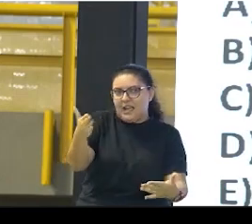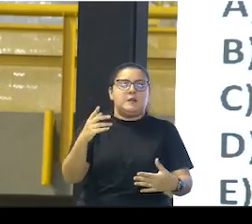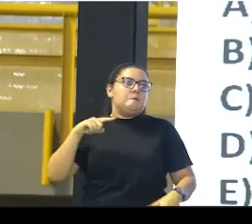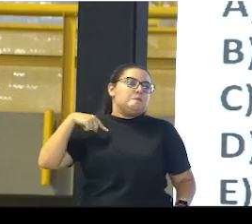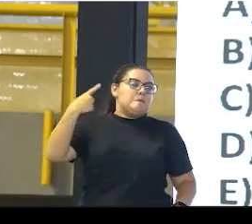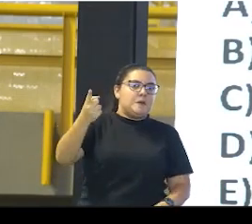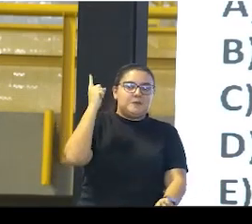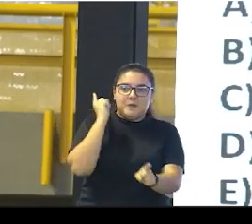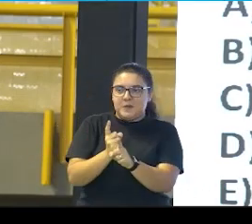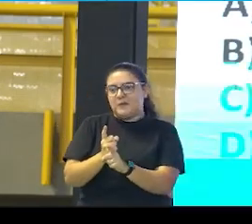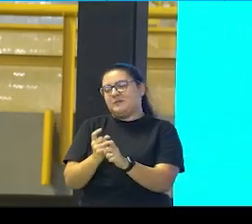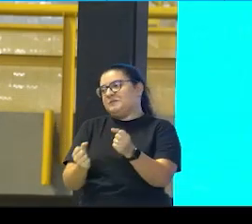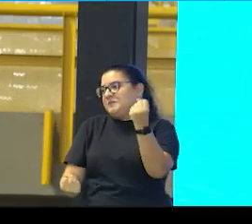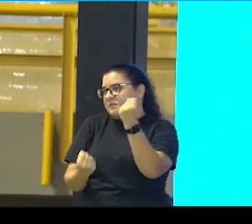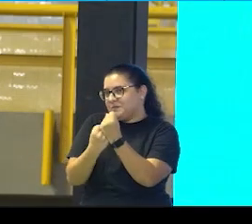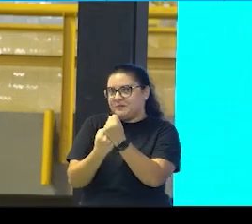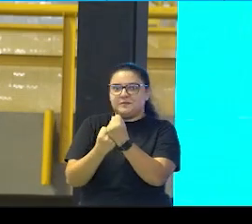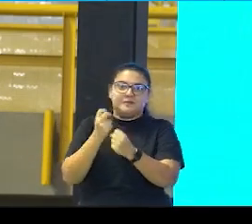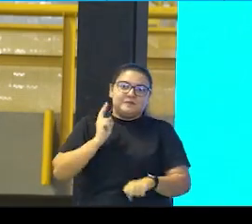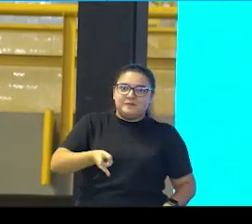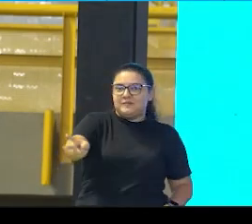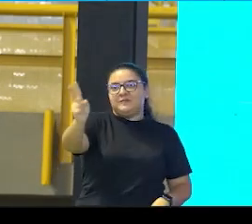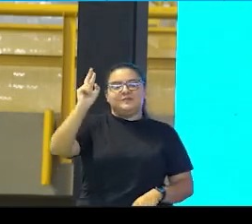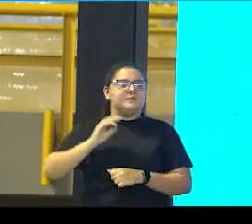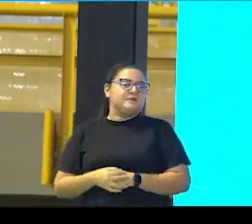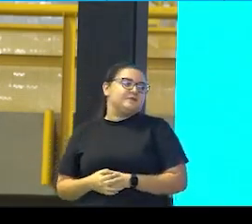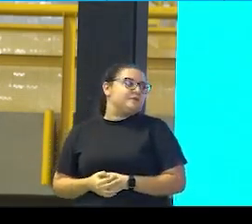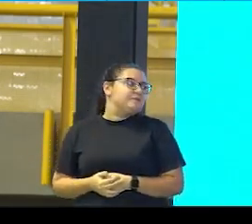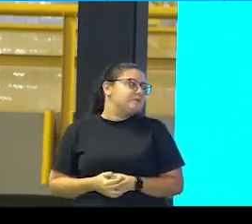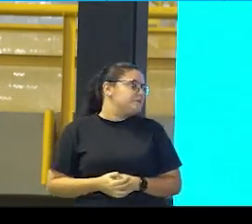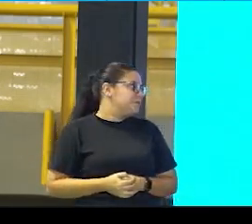de 45 graus com relação ao solo. Da pipa ao solo, a linha